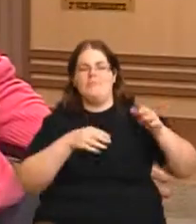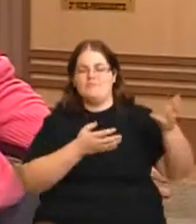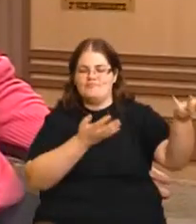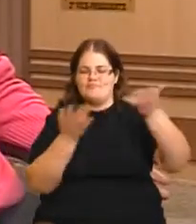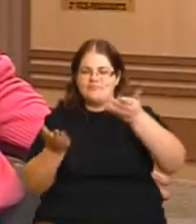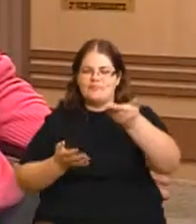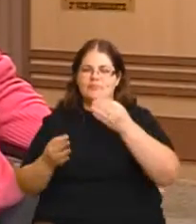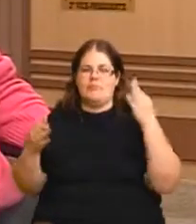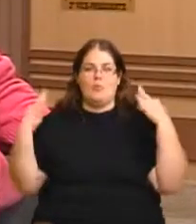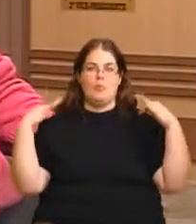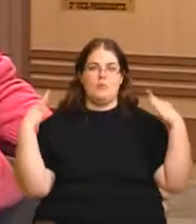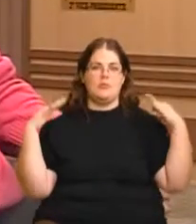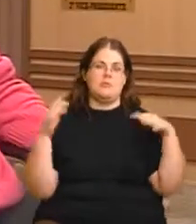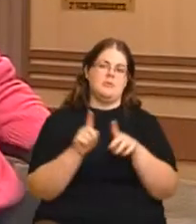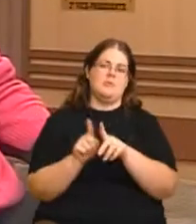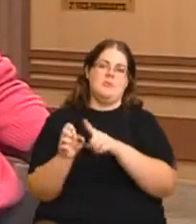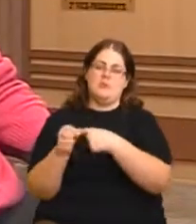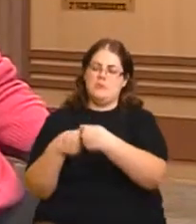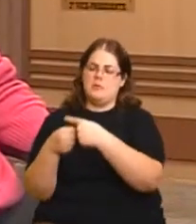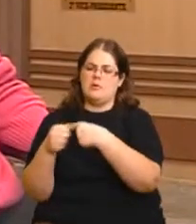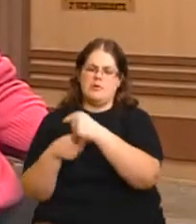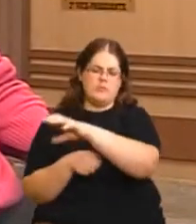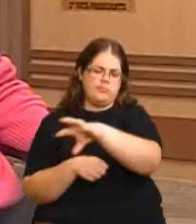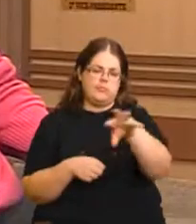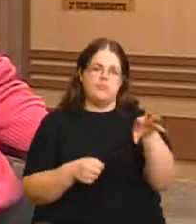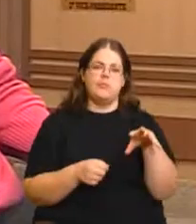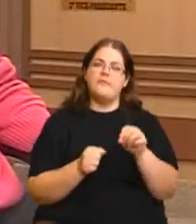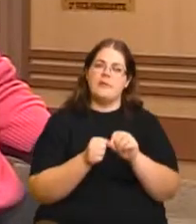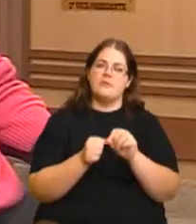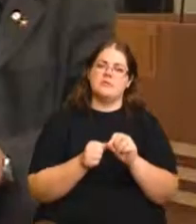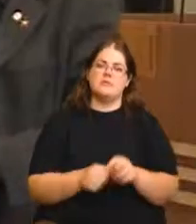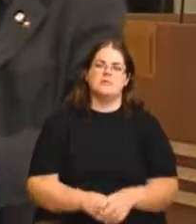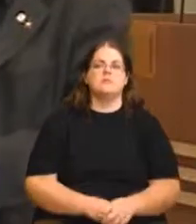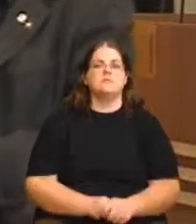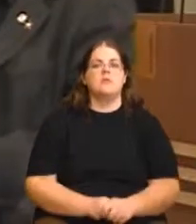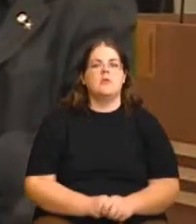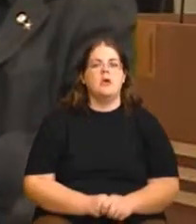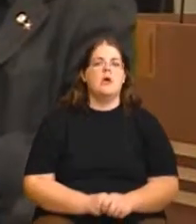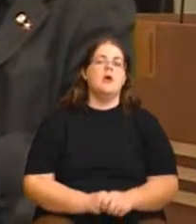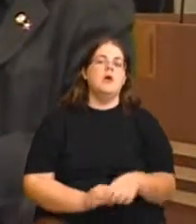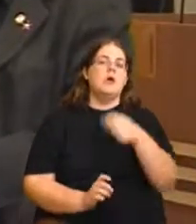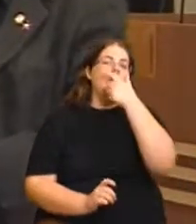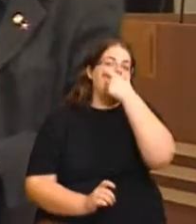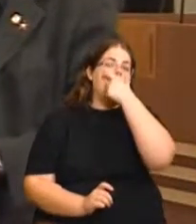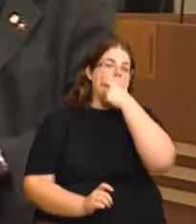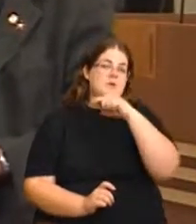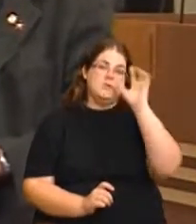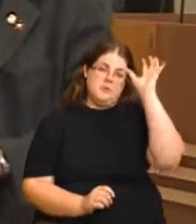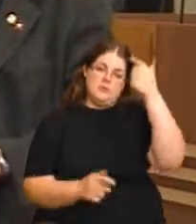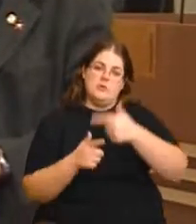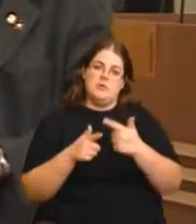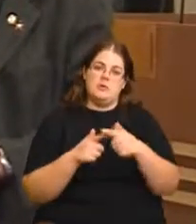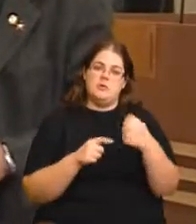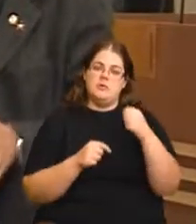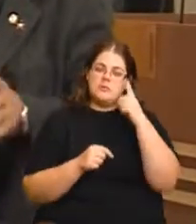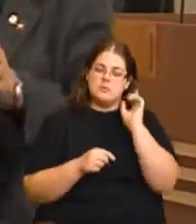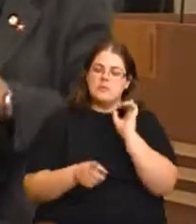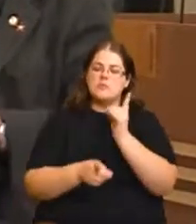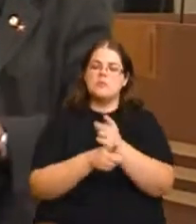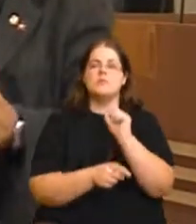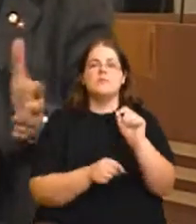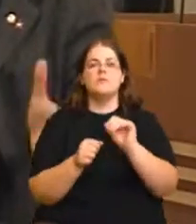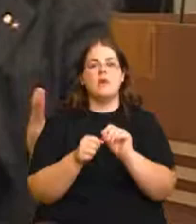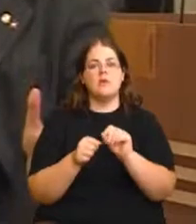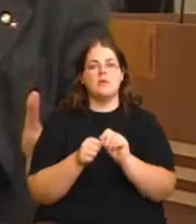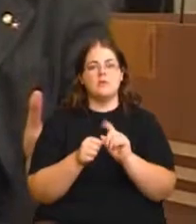outras cidades têm crescido e feito no estado. Eu acho que o Carnaval, a solução é saber o que nós queremos. Se é um Carnaval